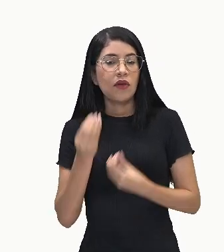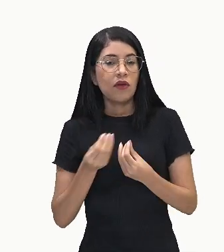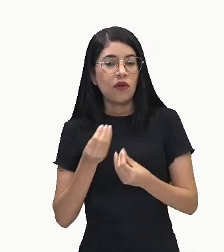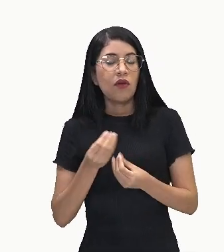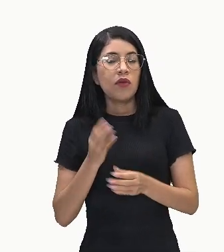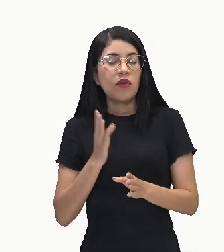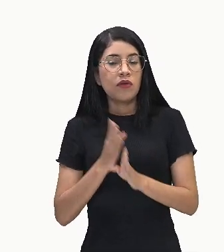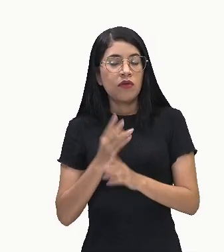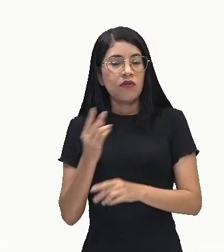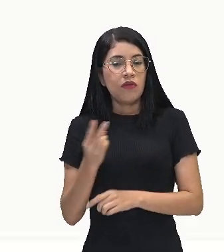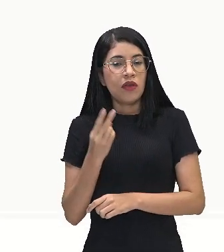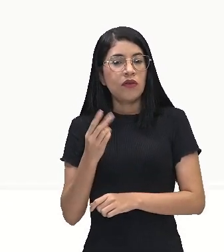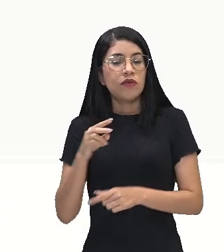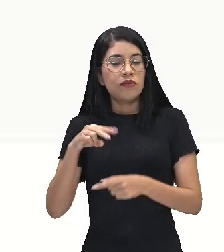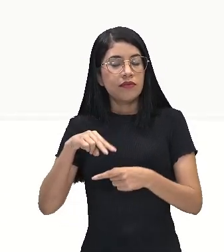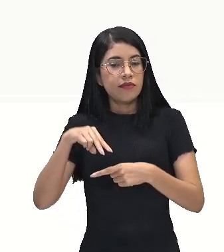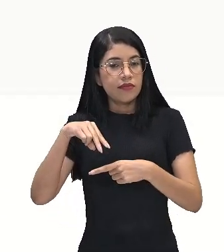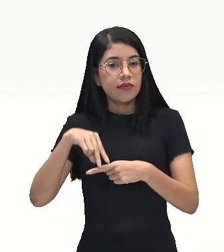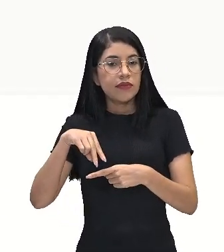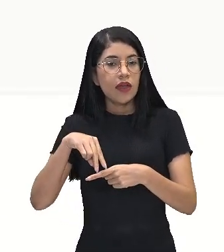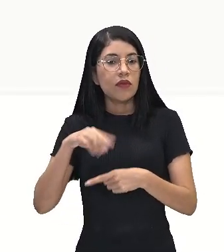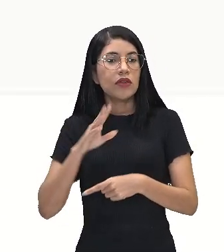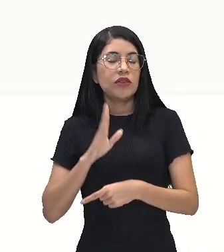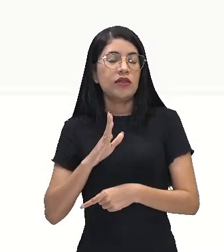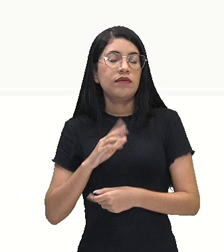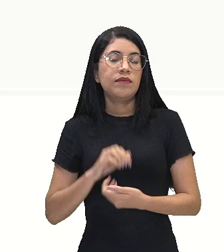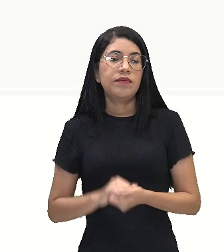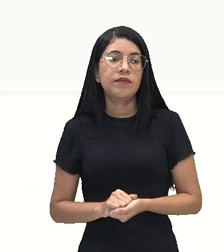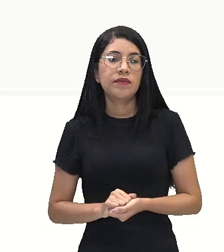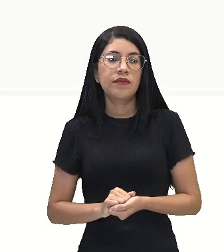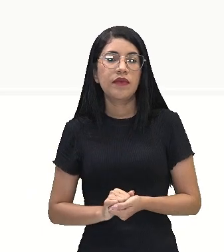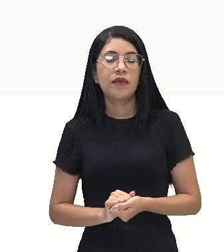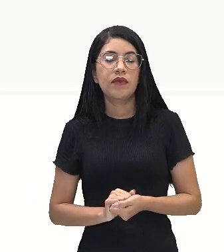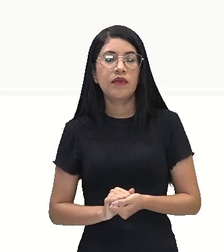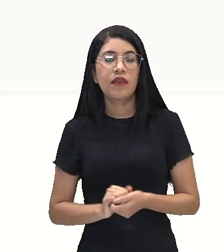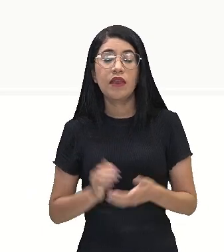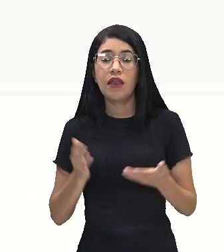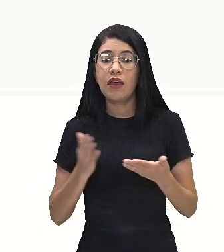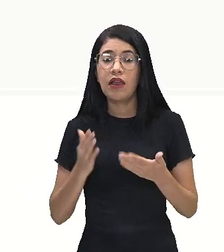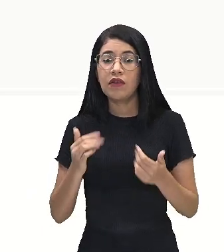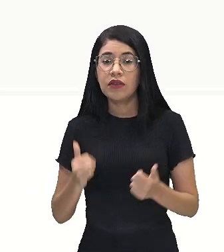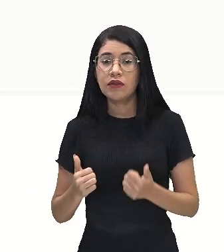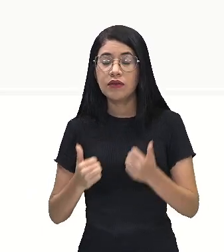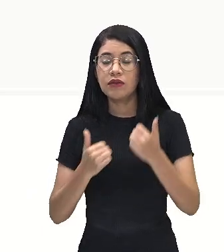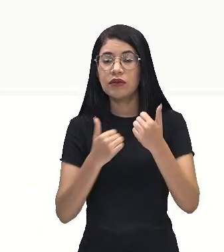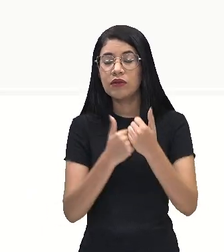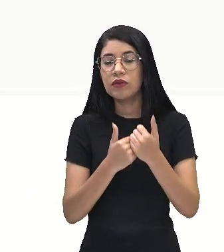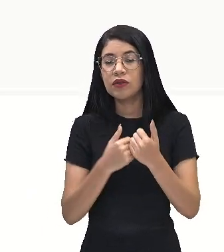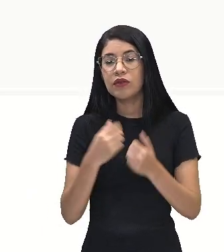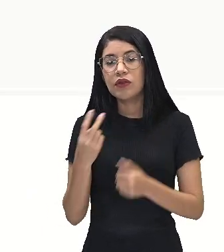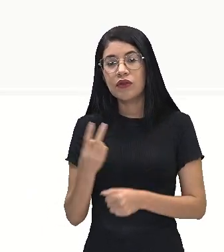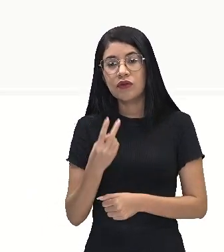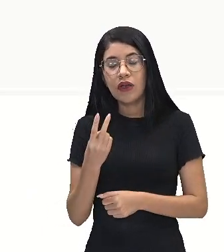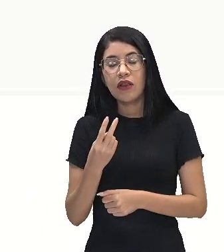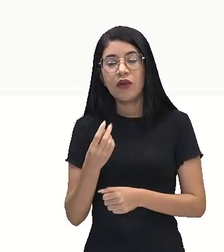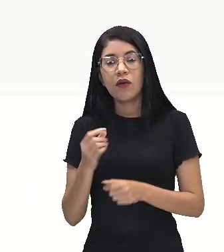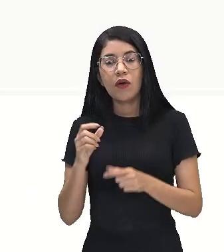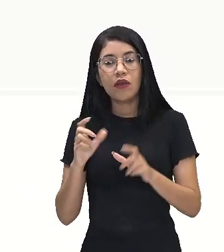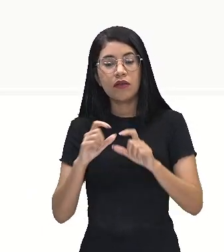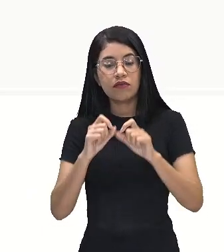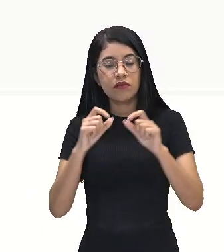de delta, nós vamos pegar e substituir na